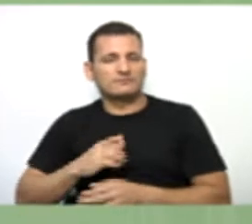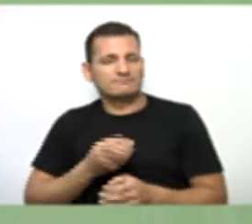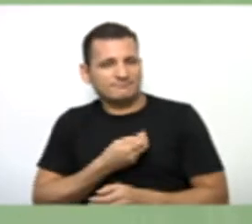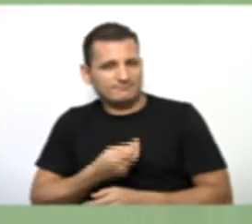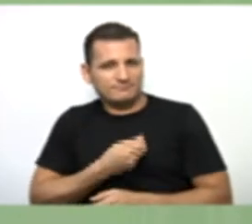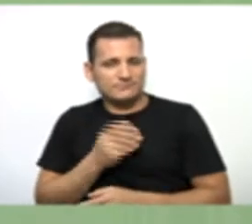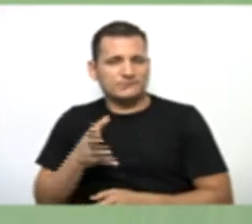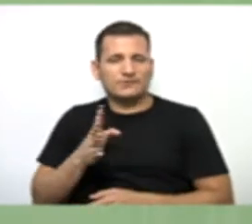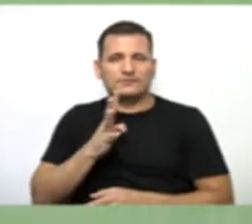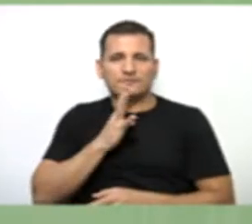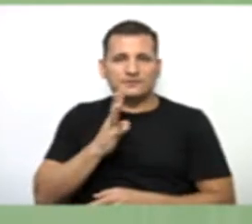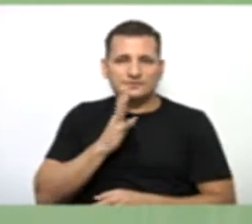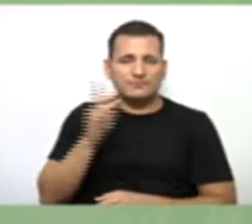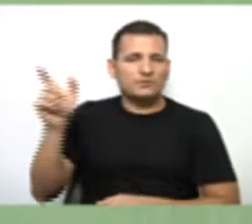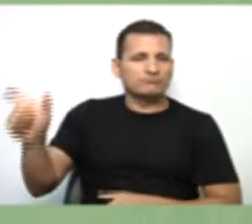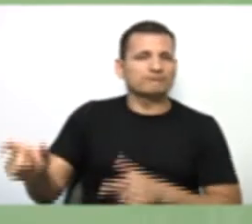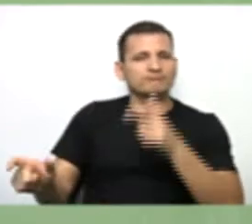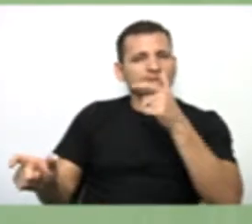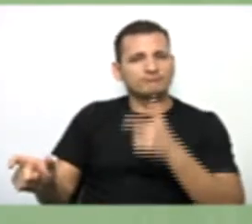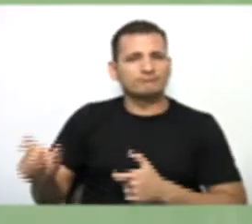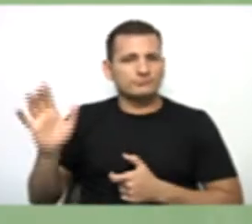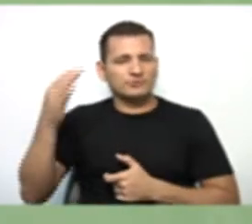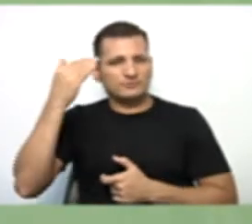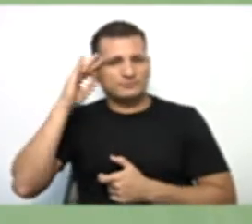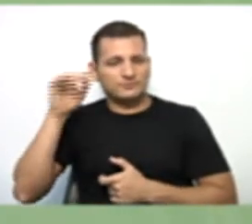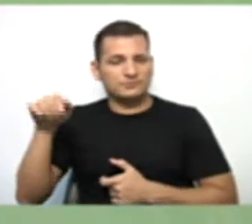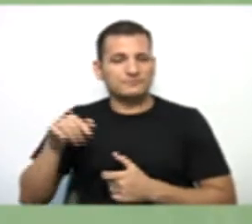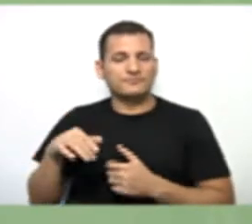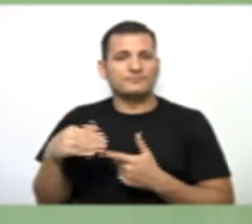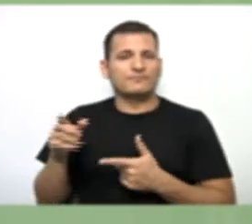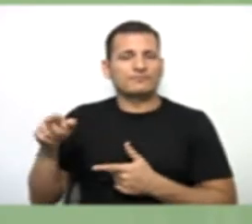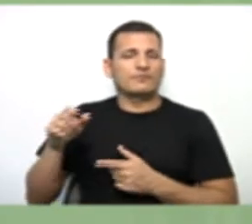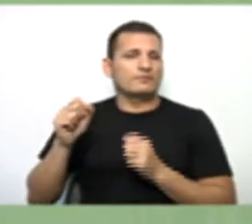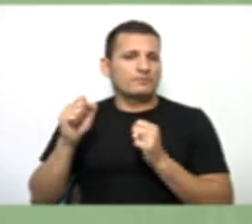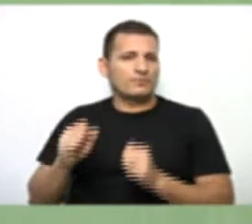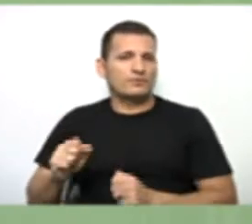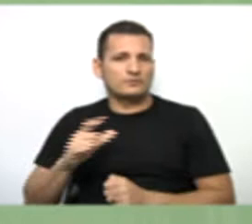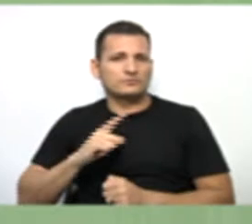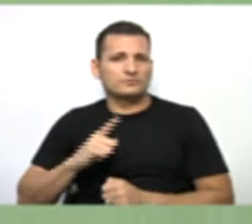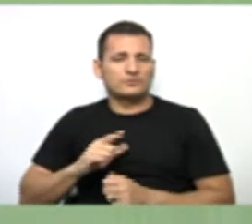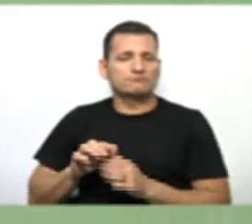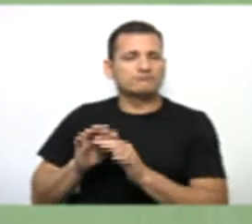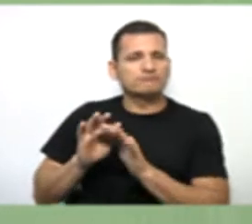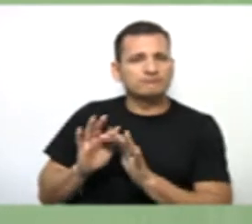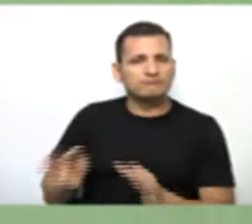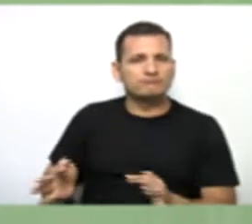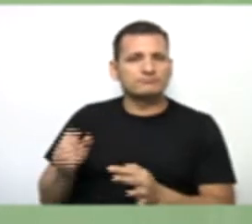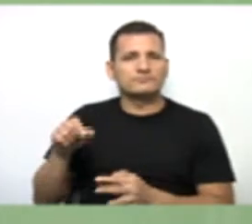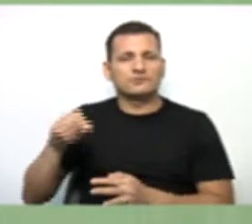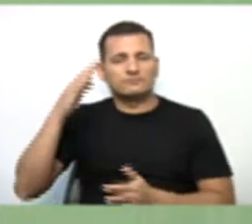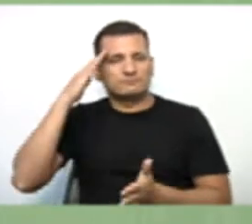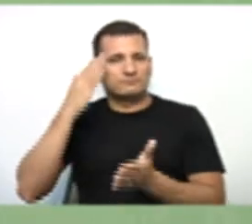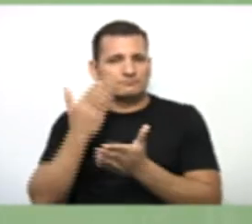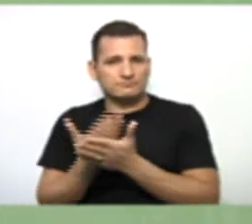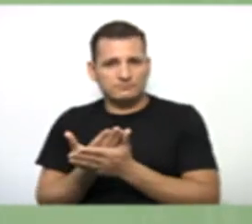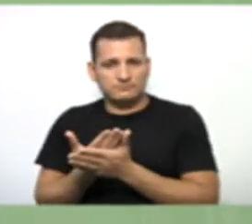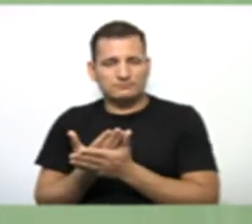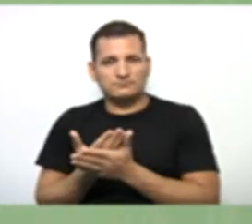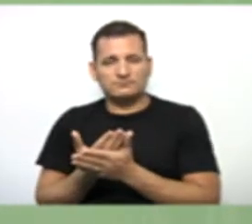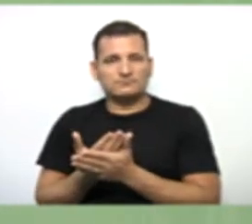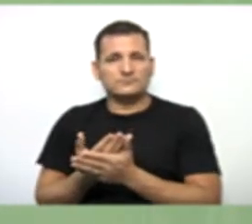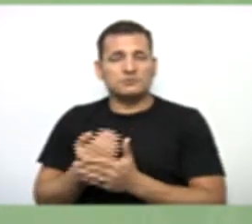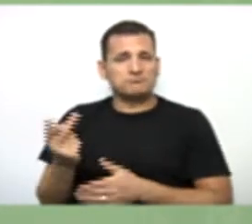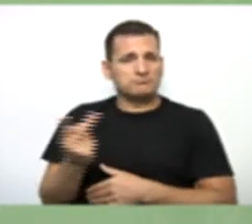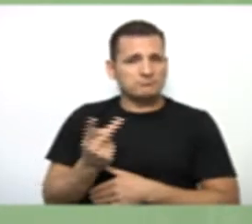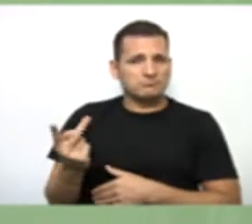já há um conhecimento, as partes já se entendem. Nesse caso, pode haver concessões baseadas na crença de que um